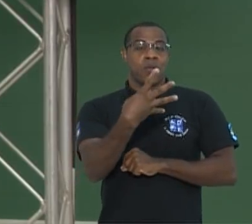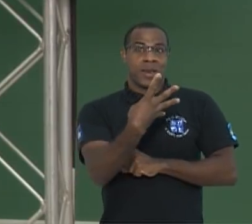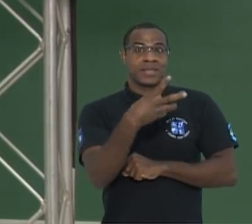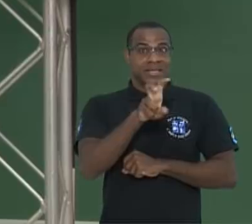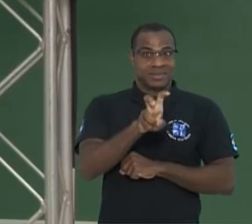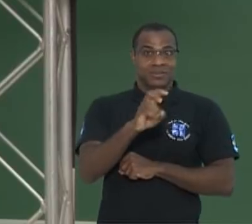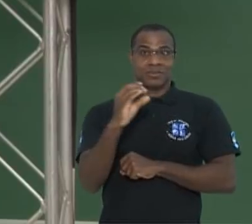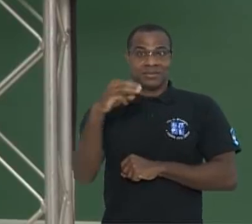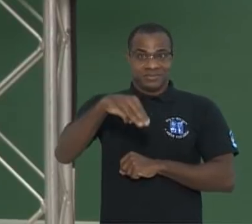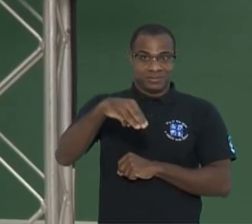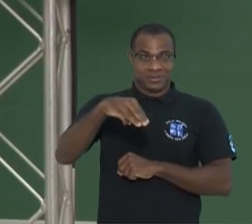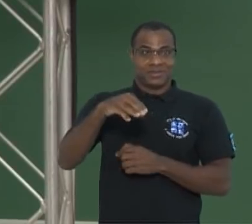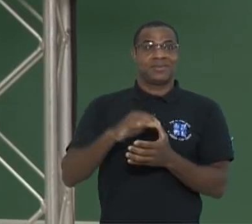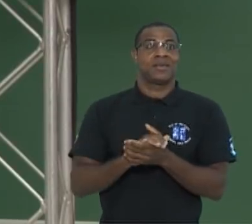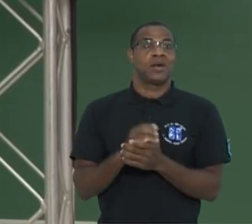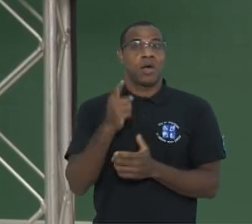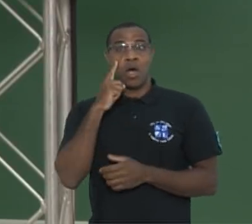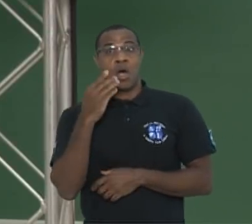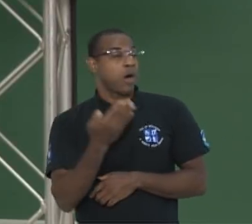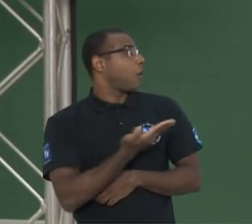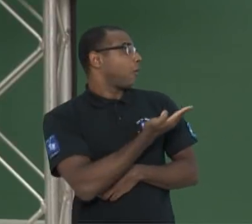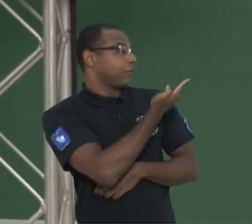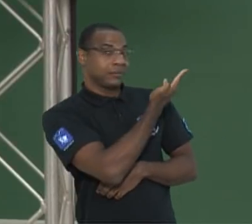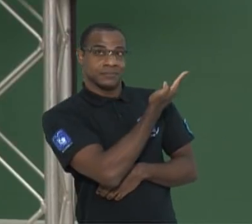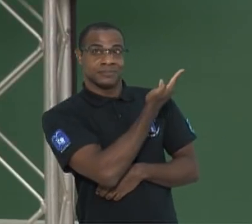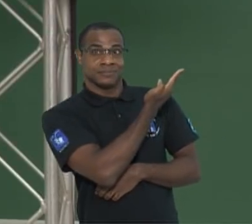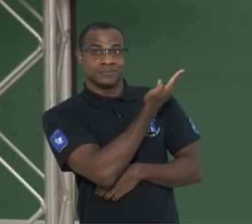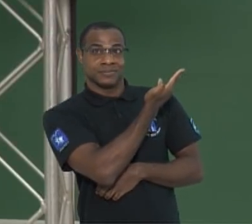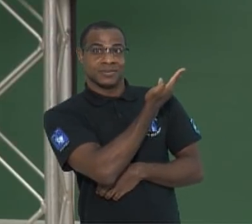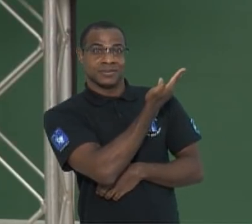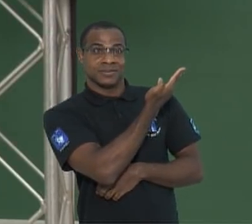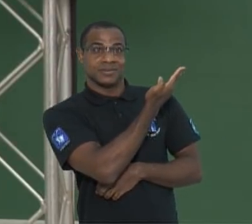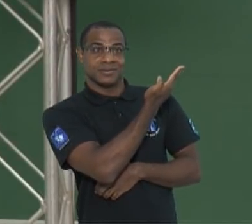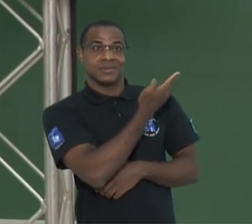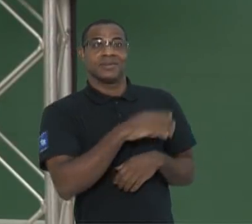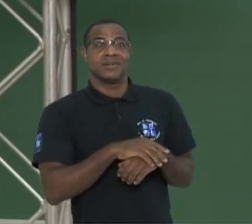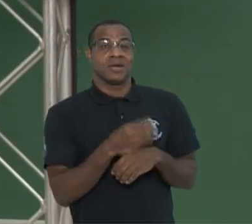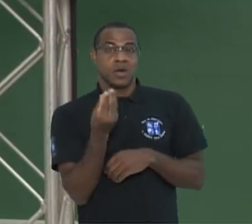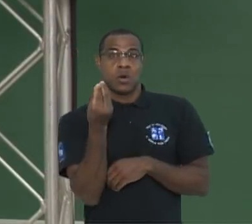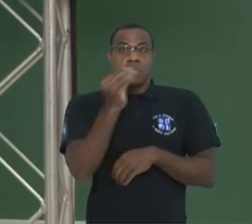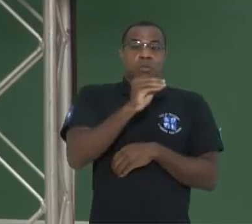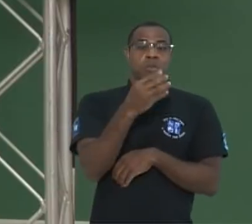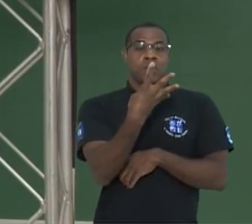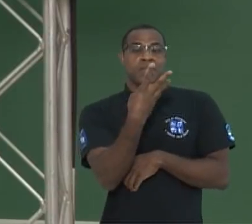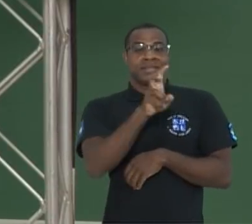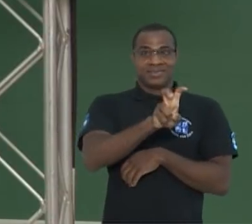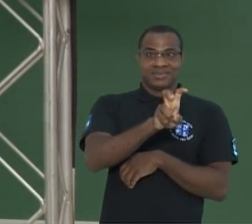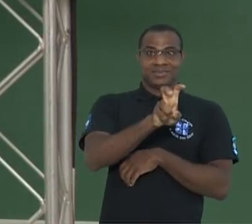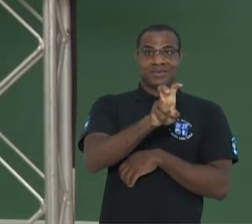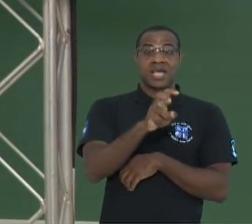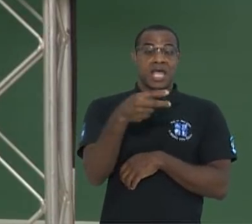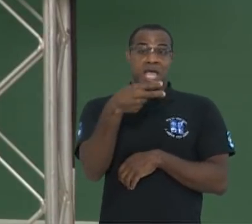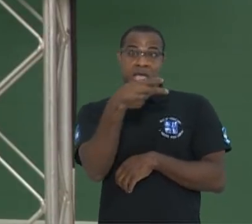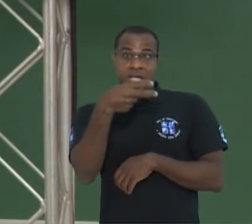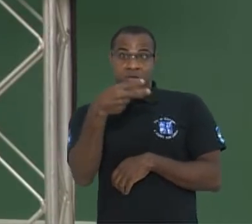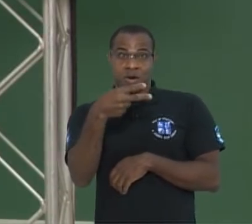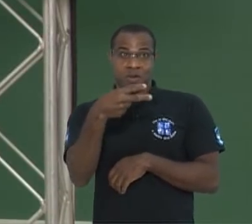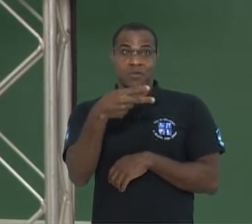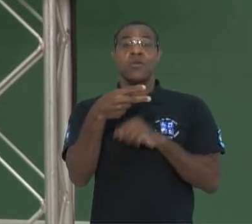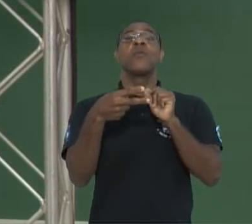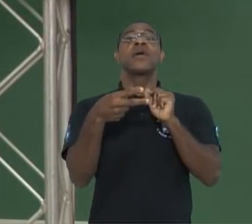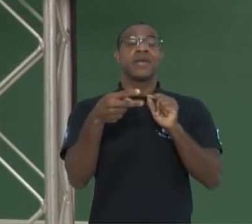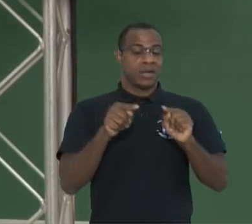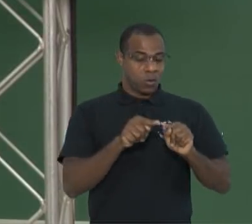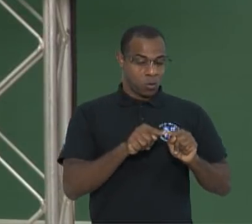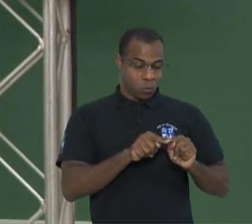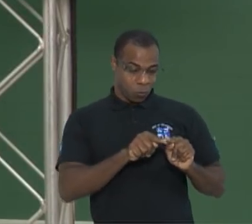do volume, o V aqui sendo representado, eu coloquei o 45. Igual o comprimento